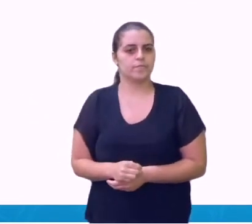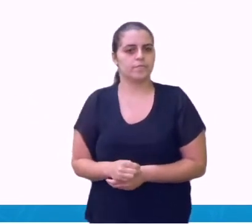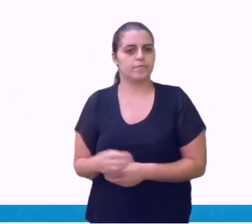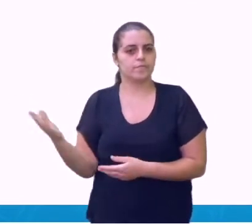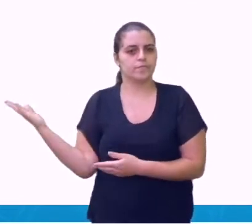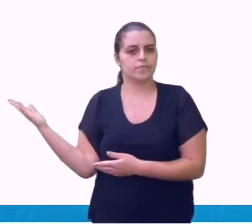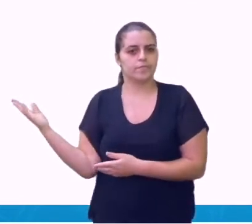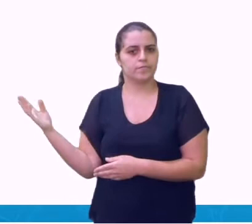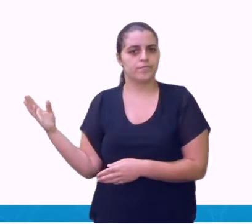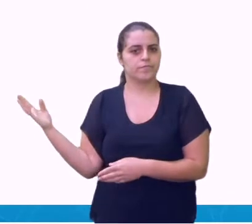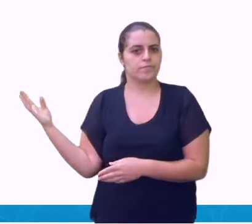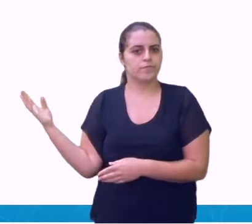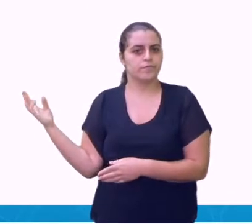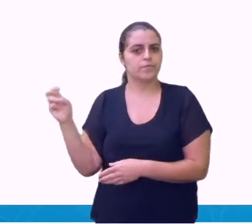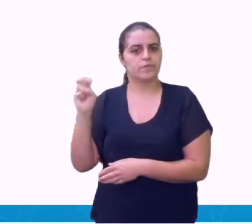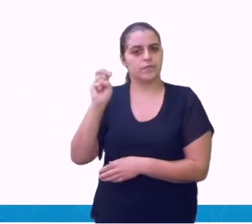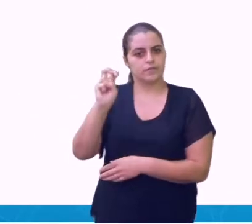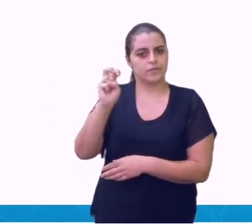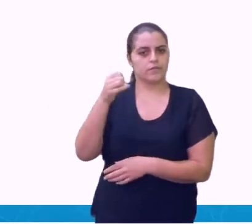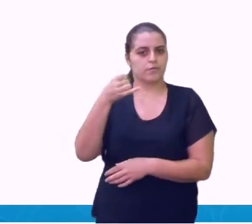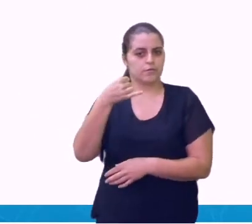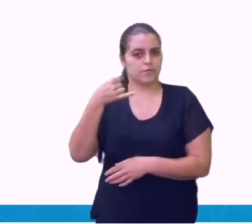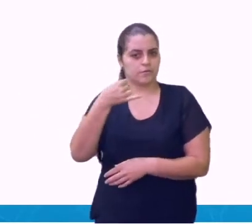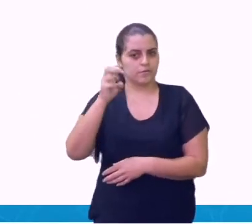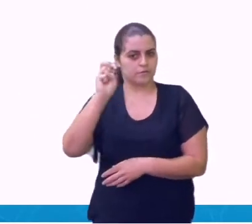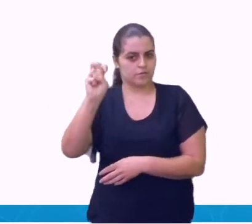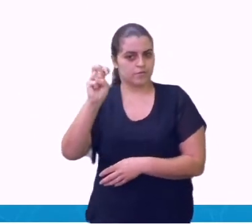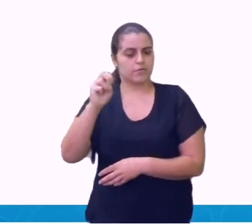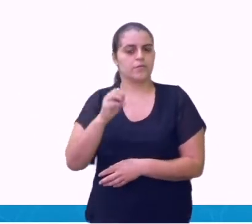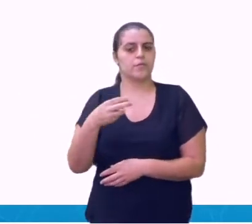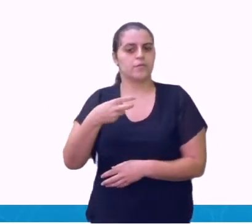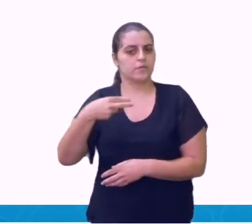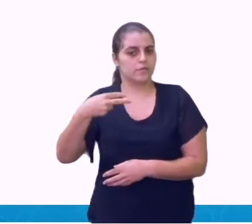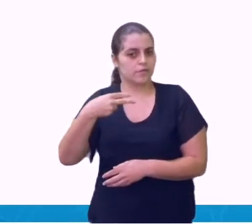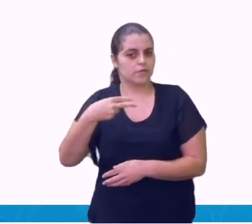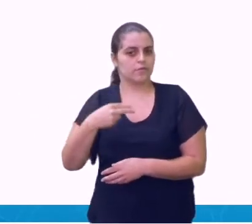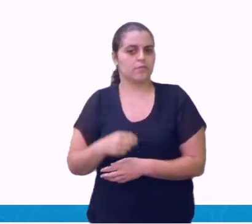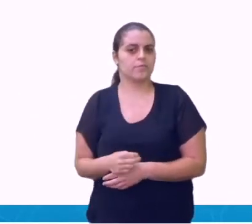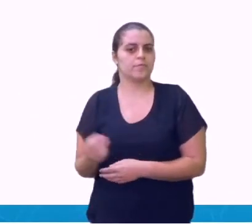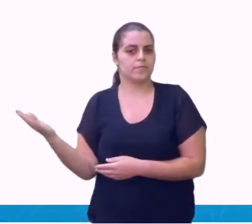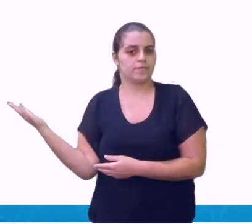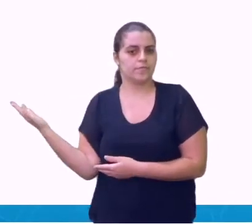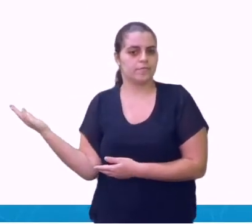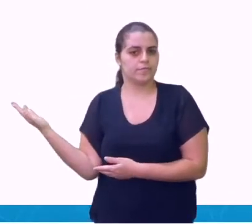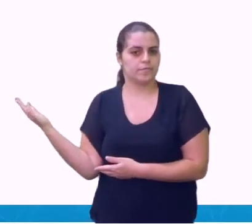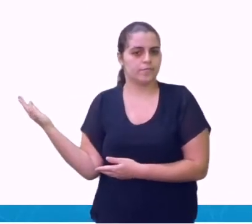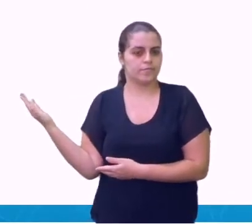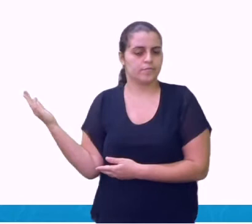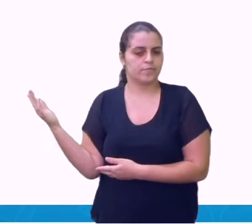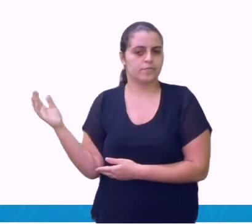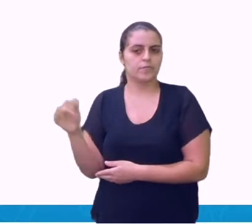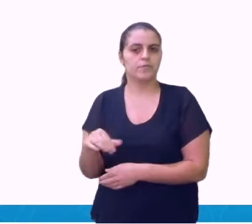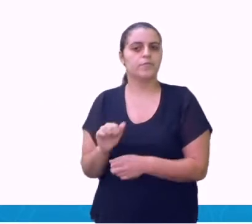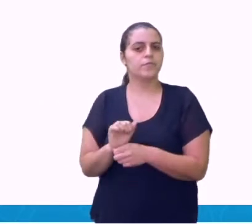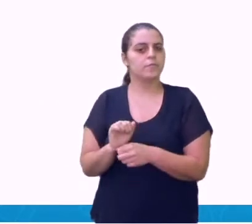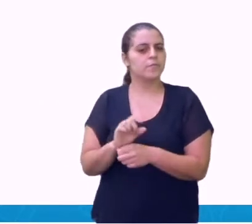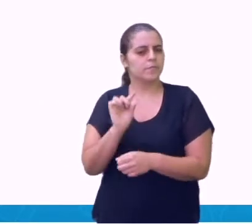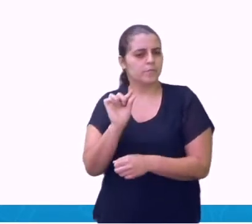operação matemática vai vir 5 menos 5 e o traço. Só um minutinho.